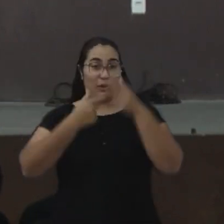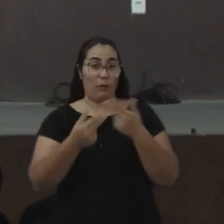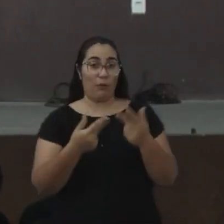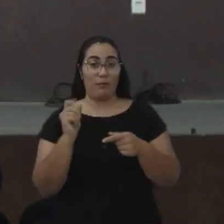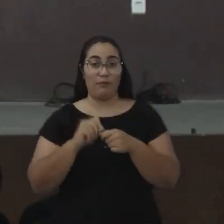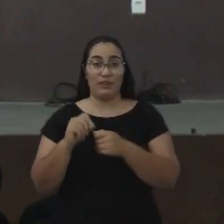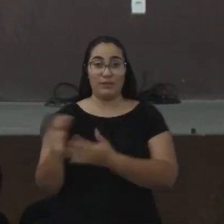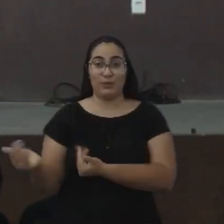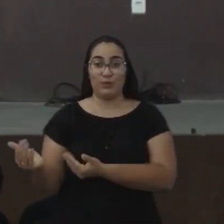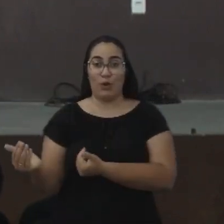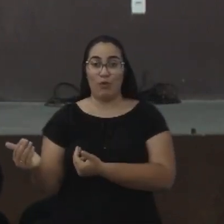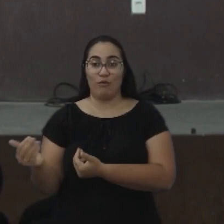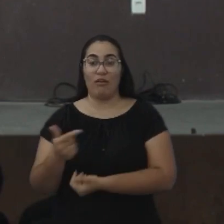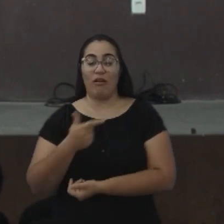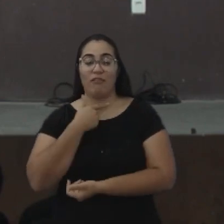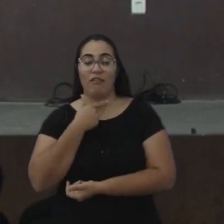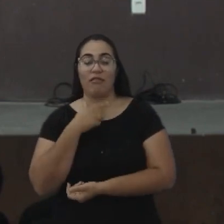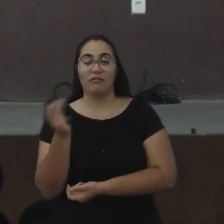o cara ocupado.